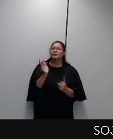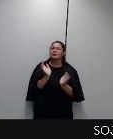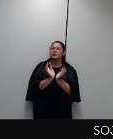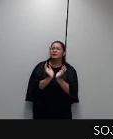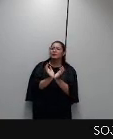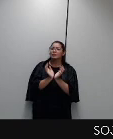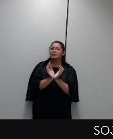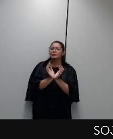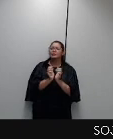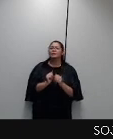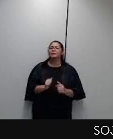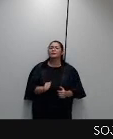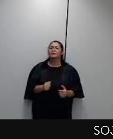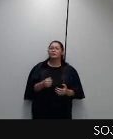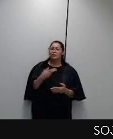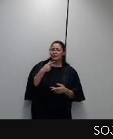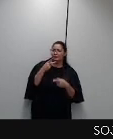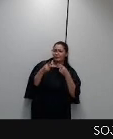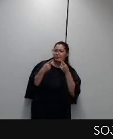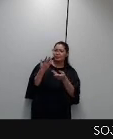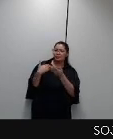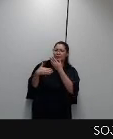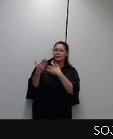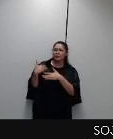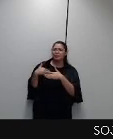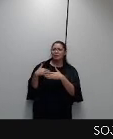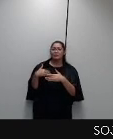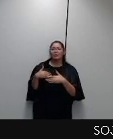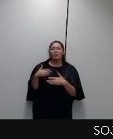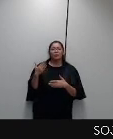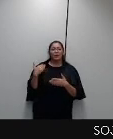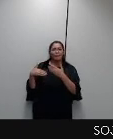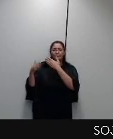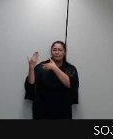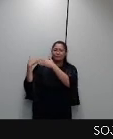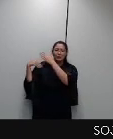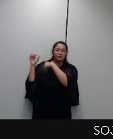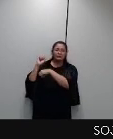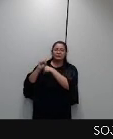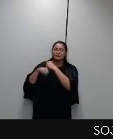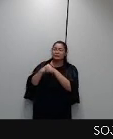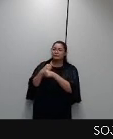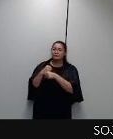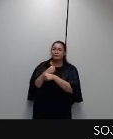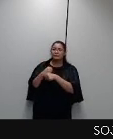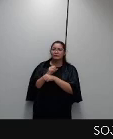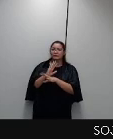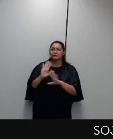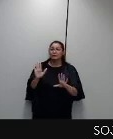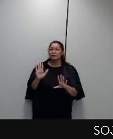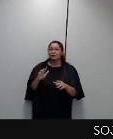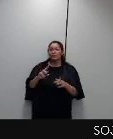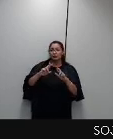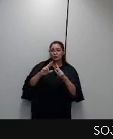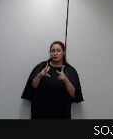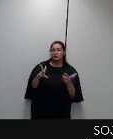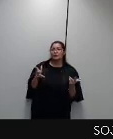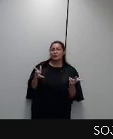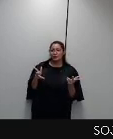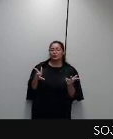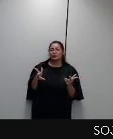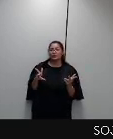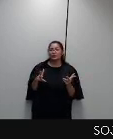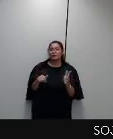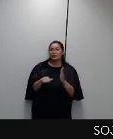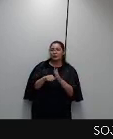produziu que houve um julgamento já há muitos anos para o concurso com quase totalmente diferente na